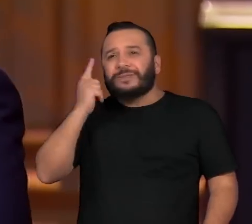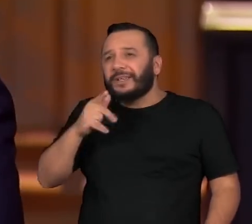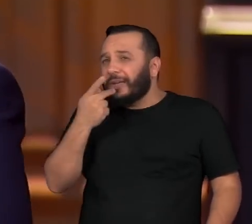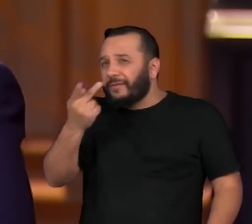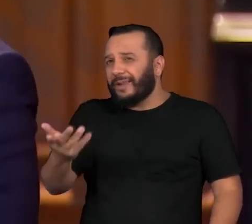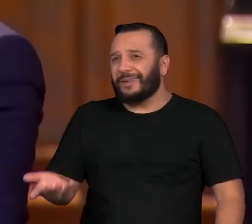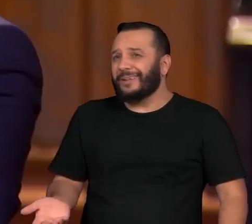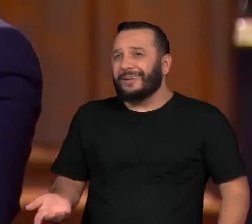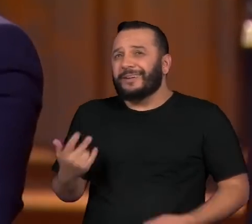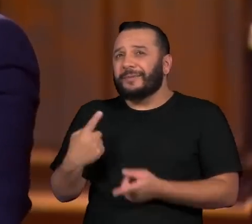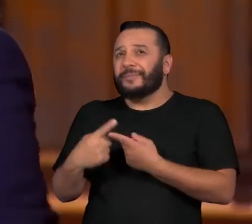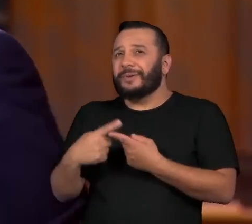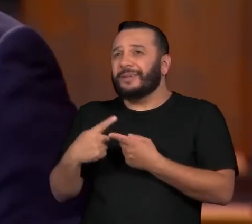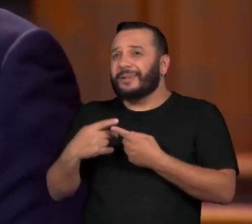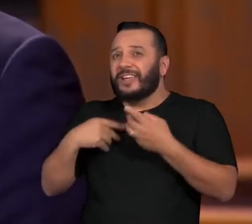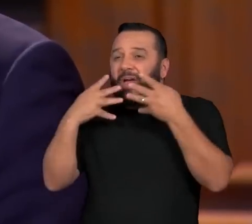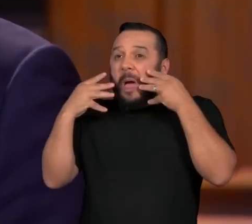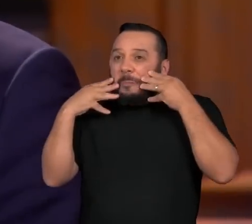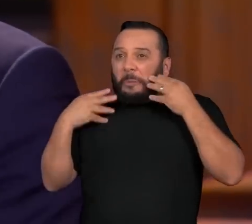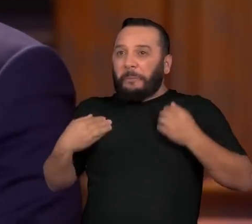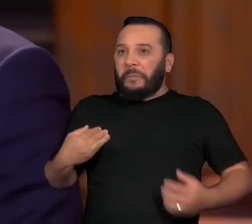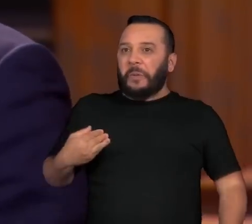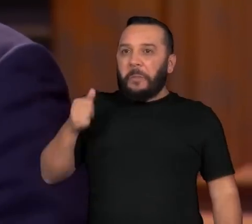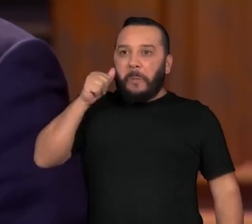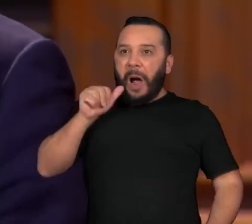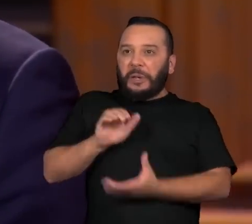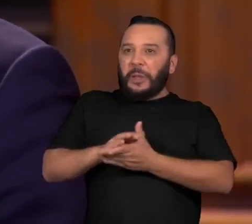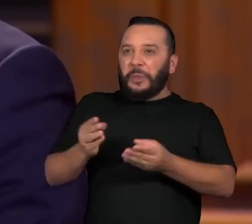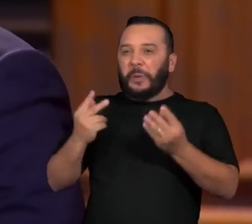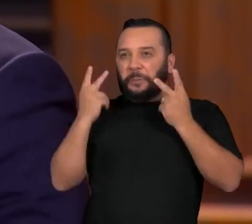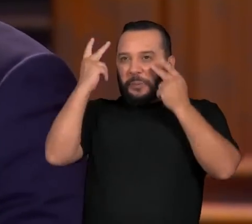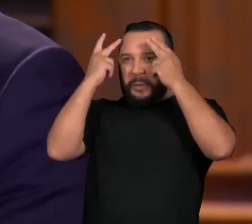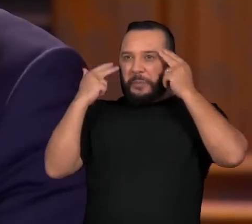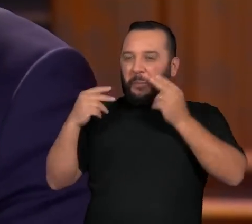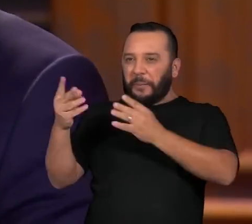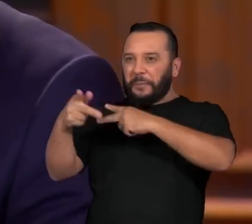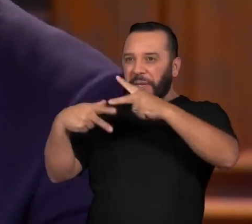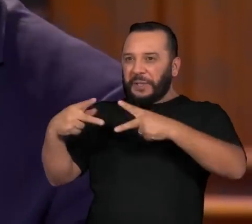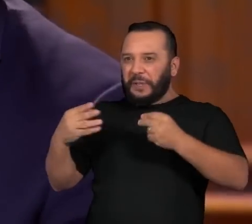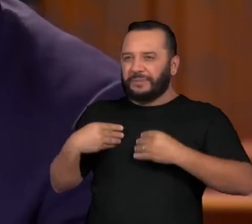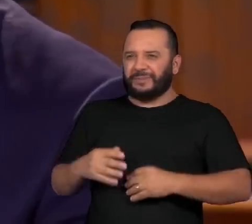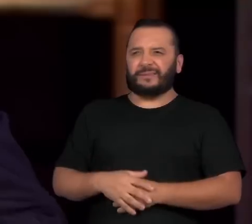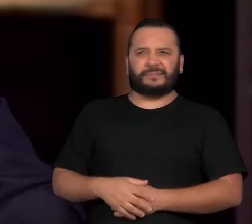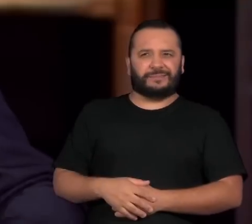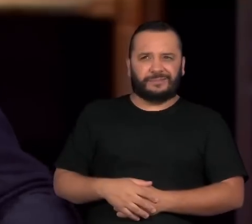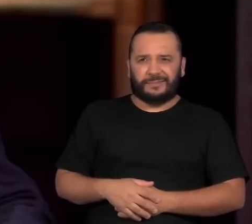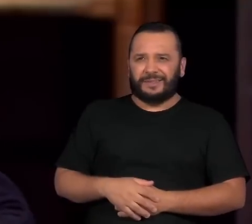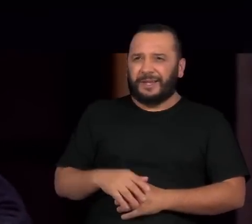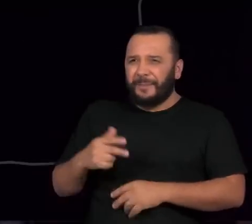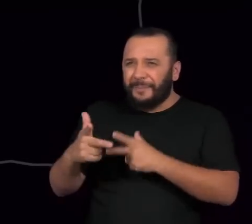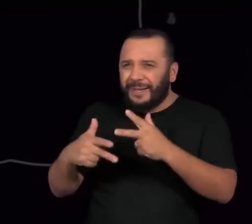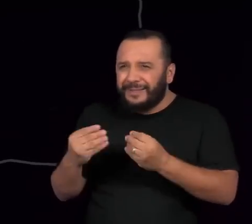esse? E ela disse, foi um presente do meu marido. Eu falei, mas eu acho que não foi um presente muito bonito, não, minha filha.